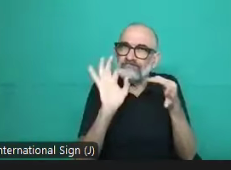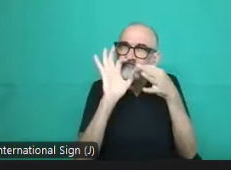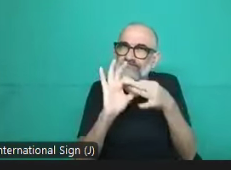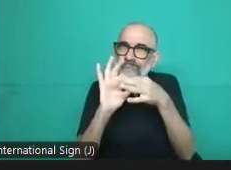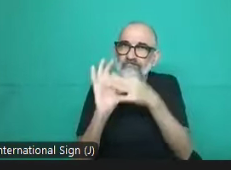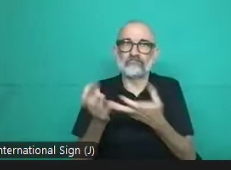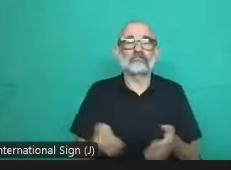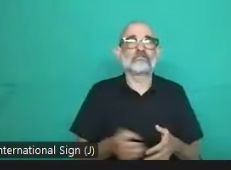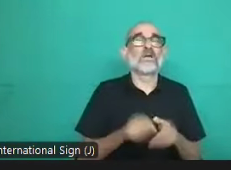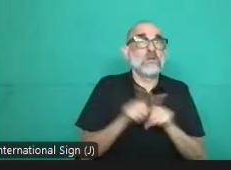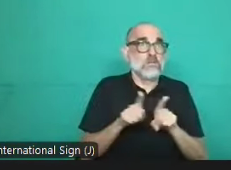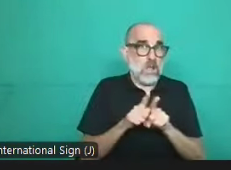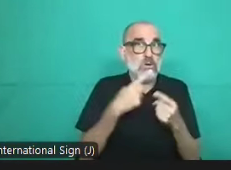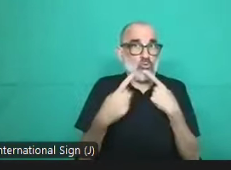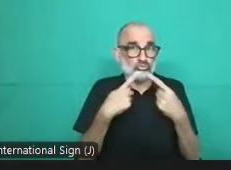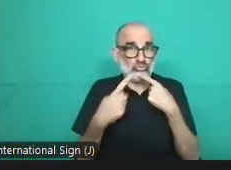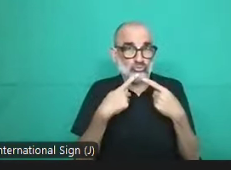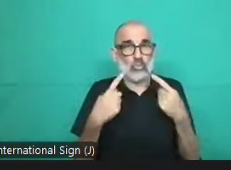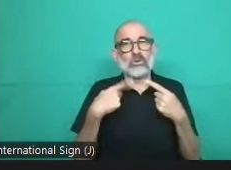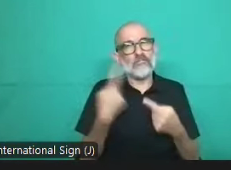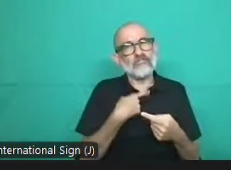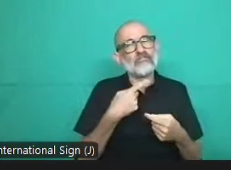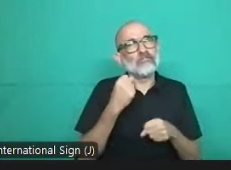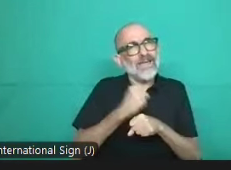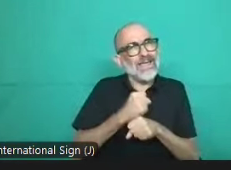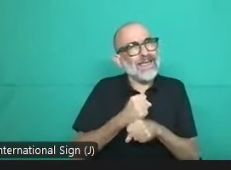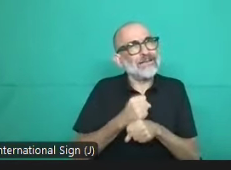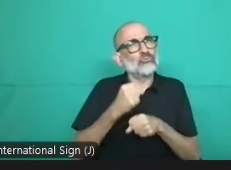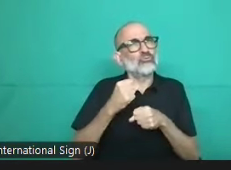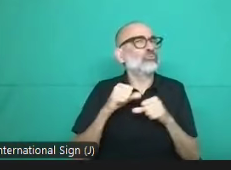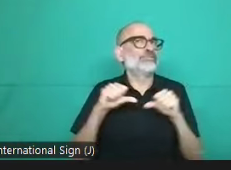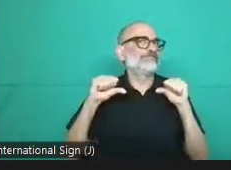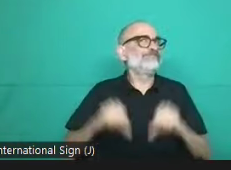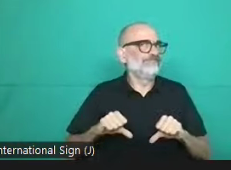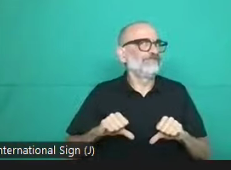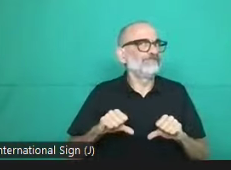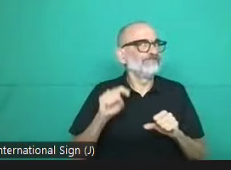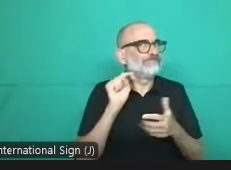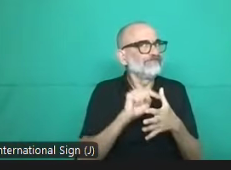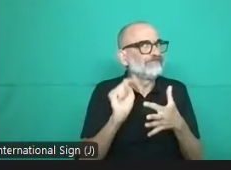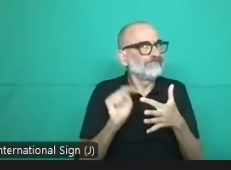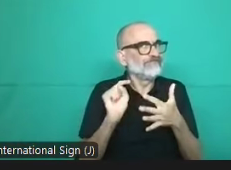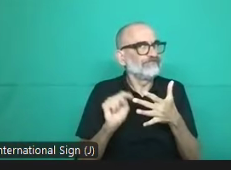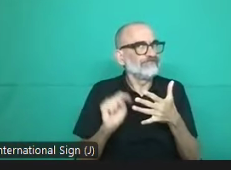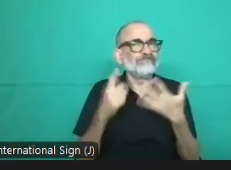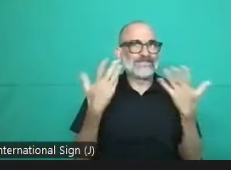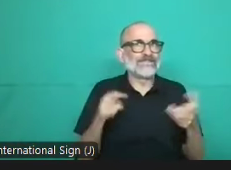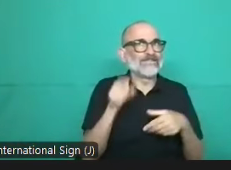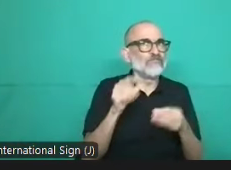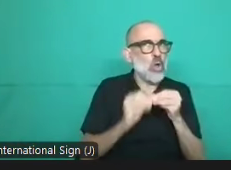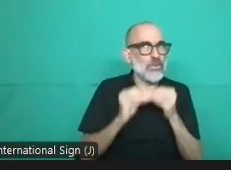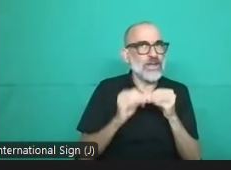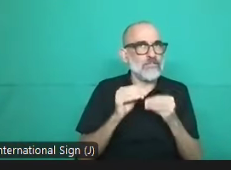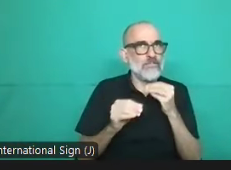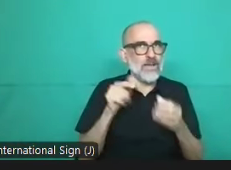relação interfederativa, né, Ministério da Saúde, estados e municípios que fazem parte dessa relação interfederativa